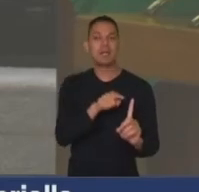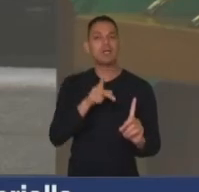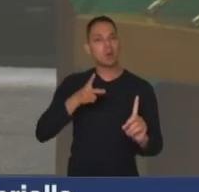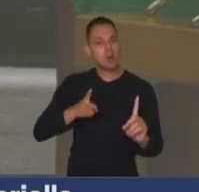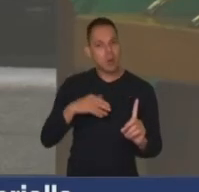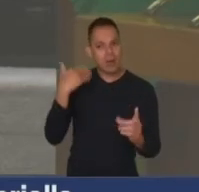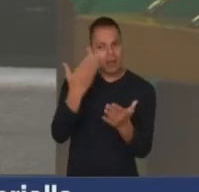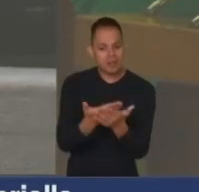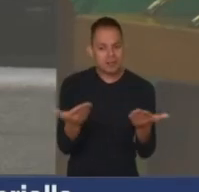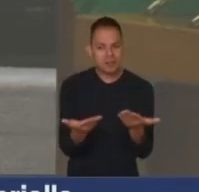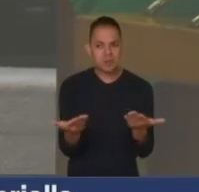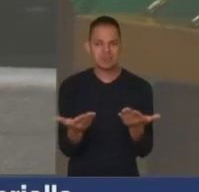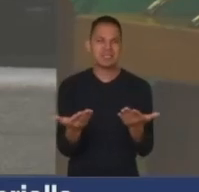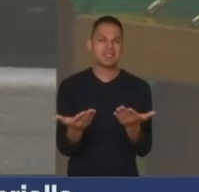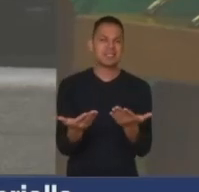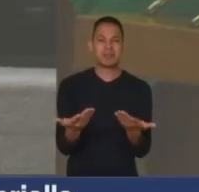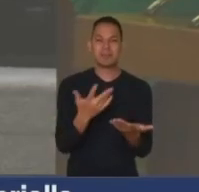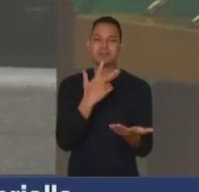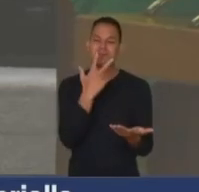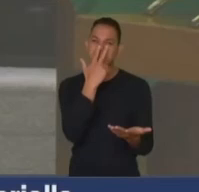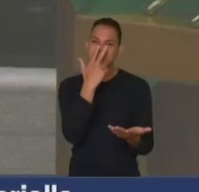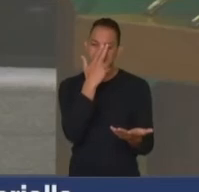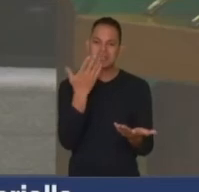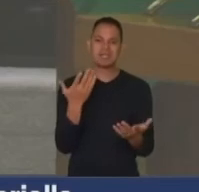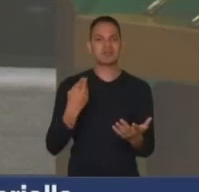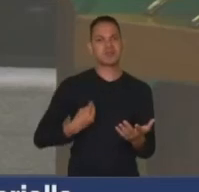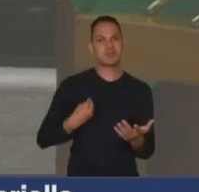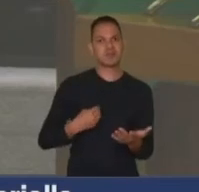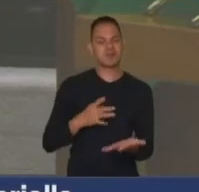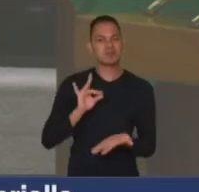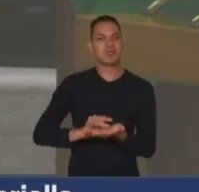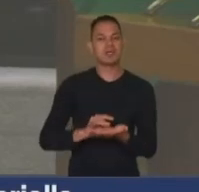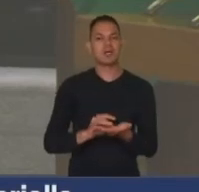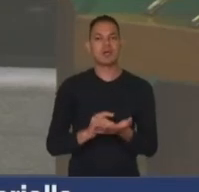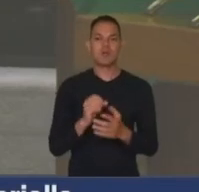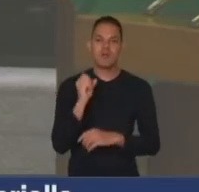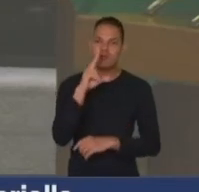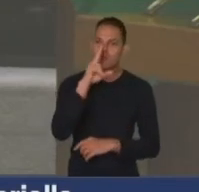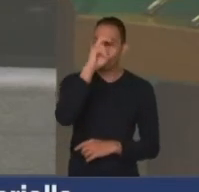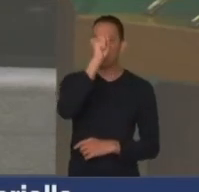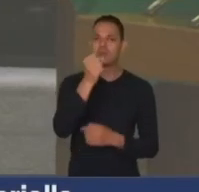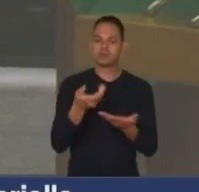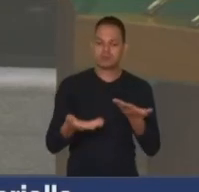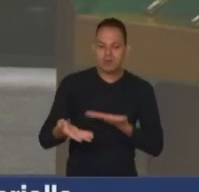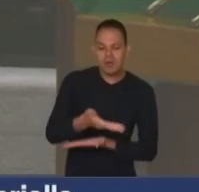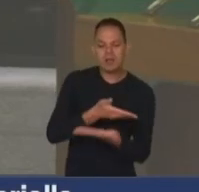para mim ainda é difícil falar no passado, força, pluralidade, afeto. Ela